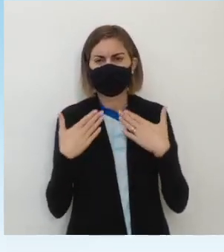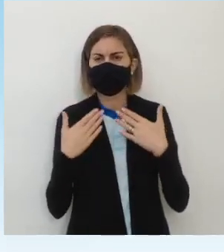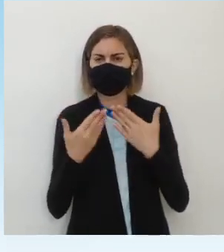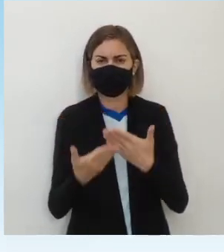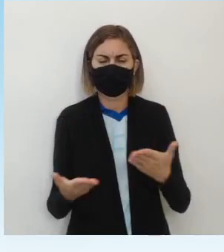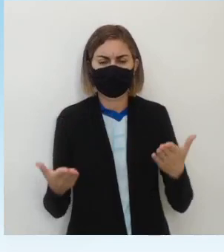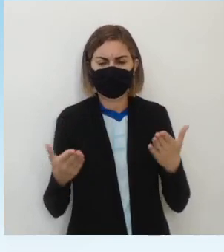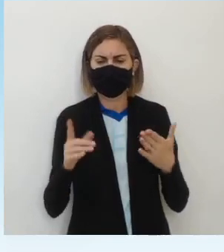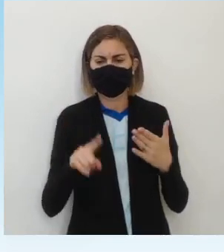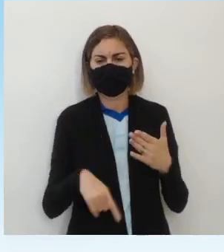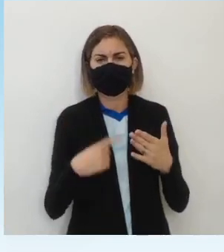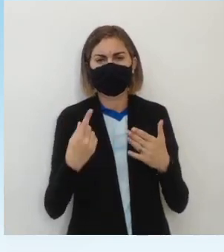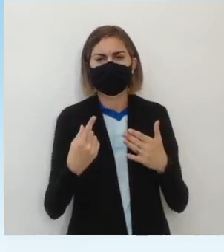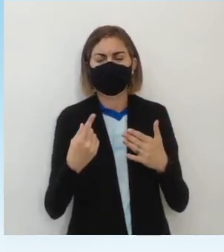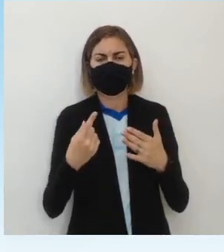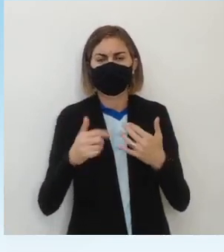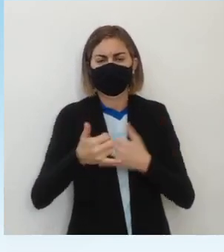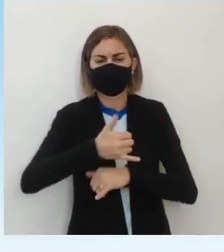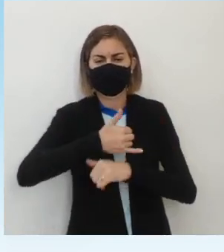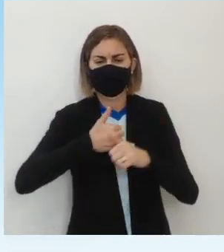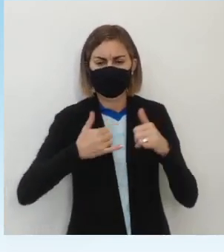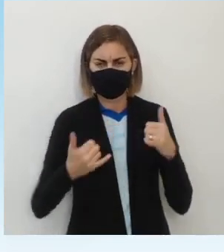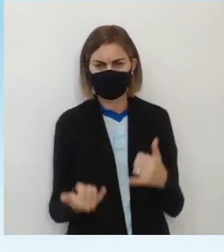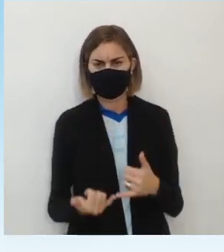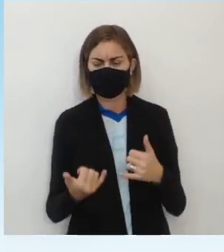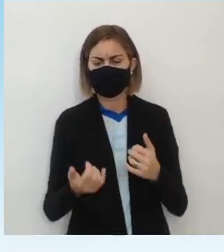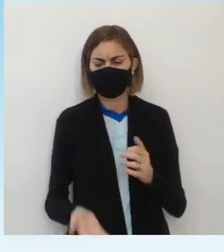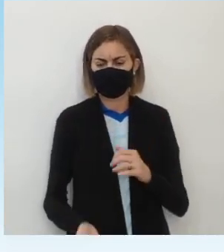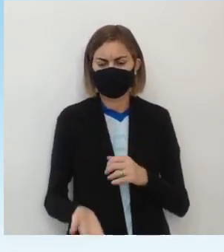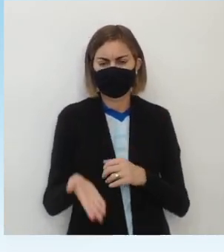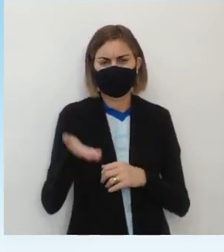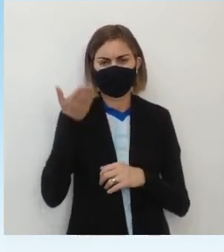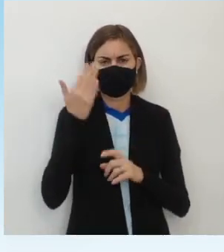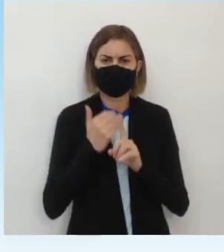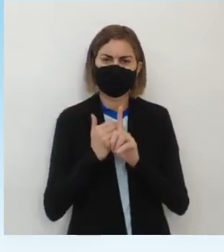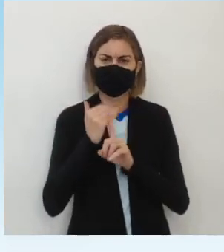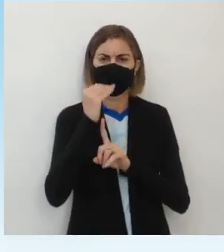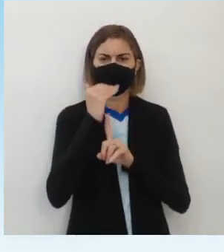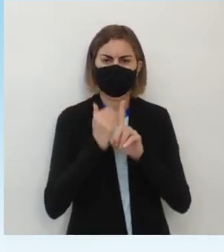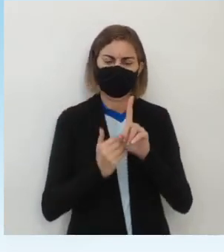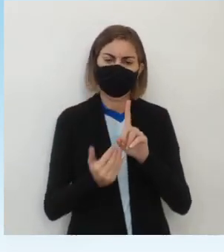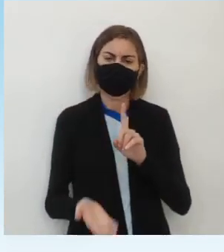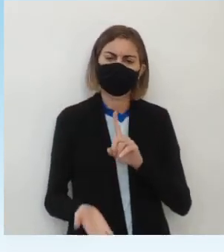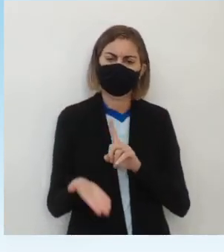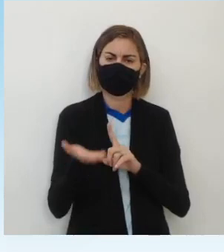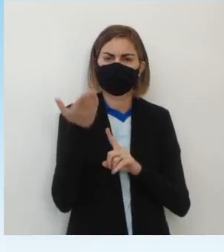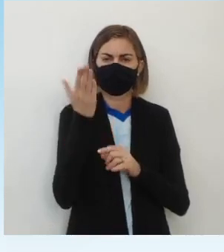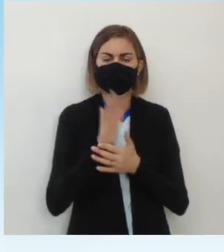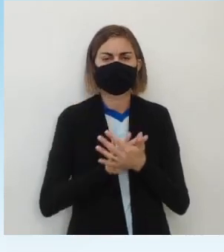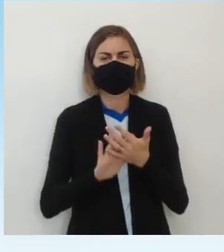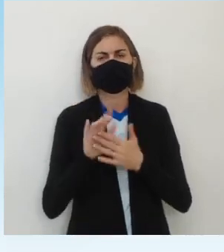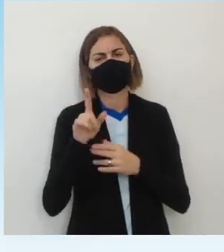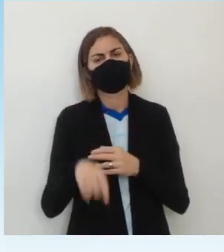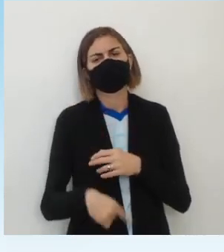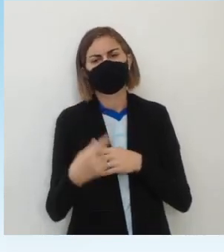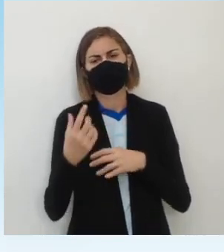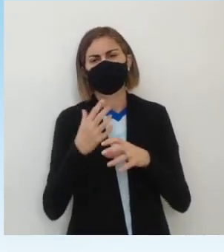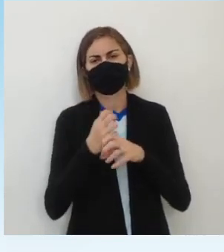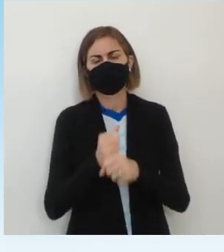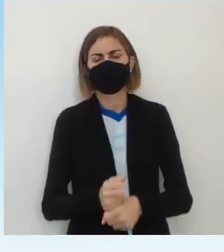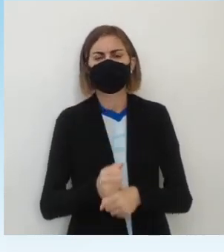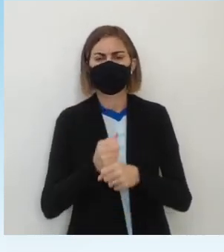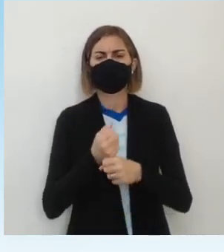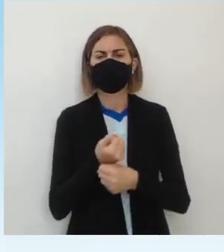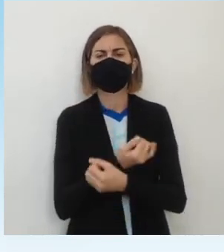isso. Calor é uma forma de energia que eleva a temperatura. E a temperatura nada mais é do que a medida